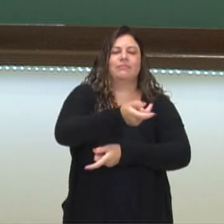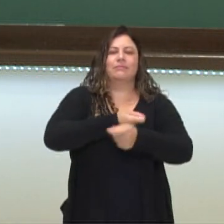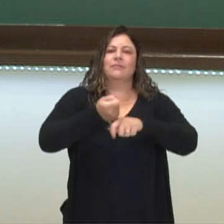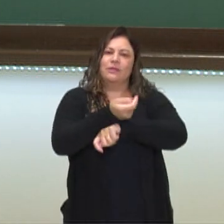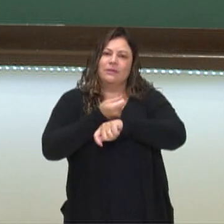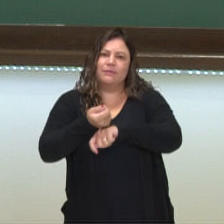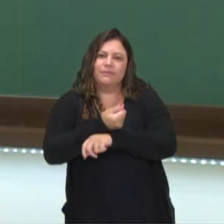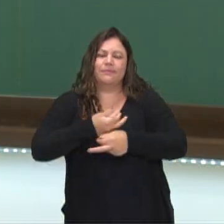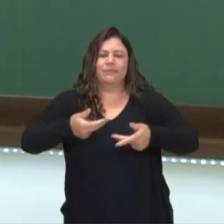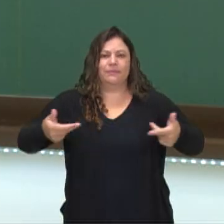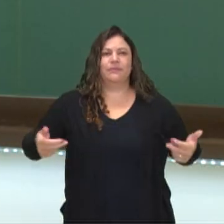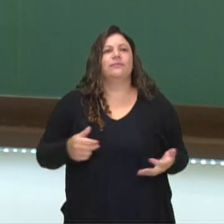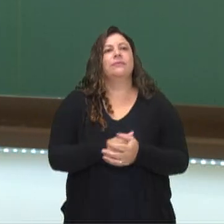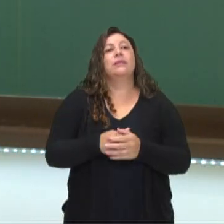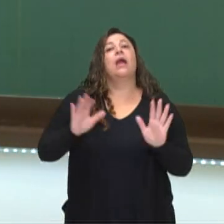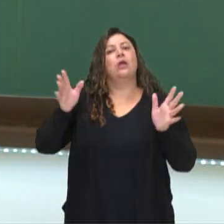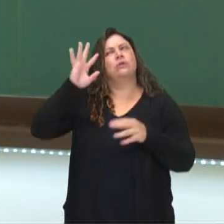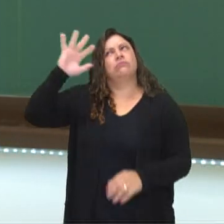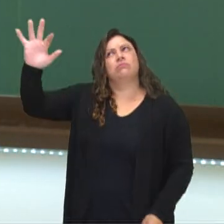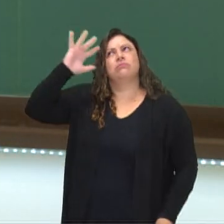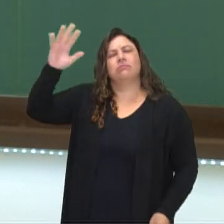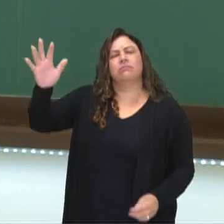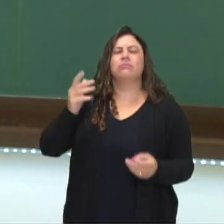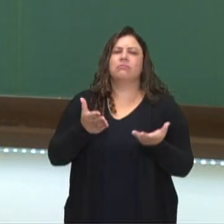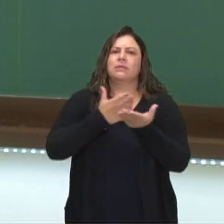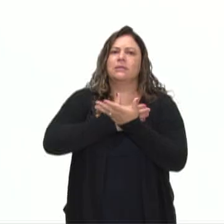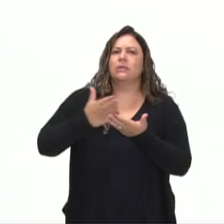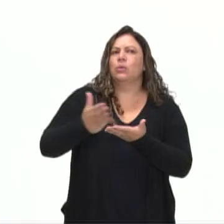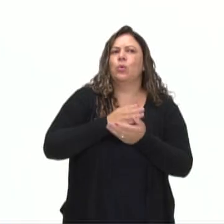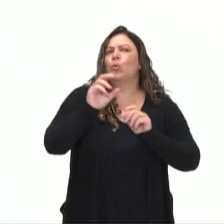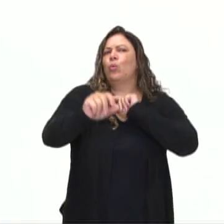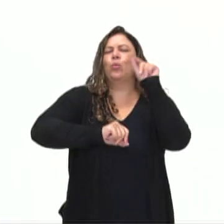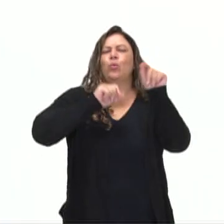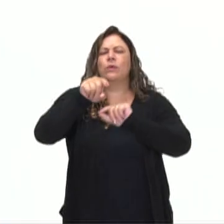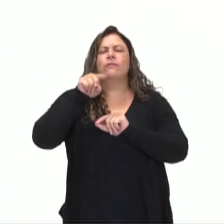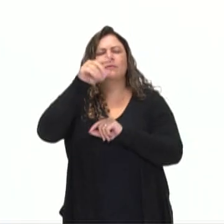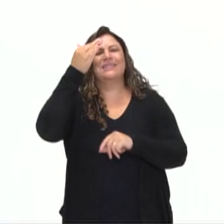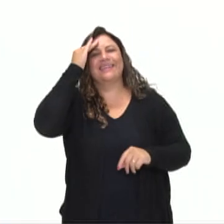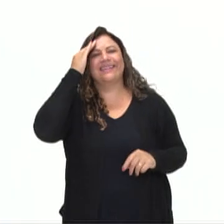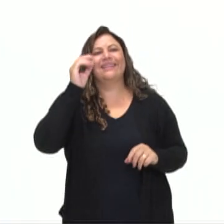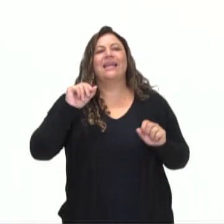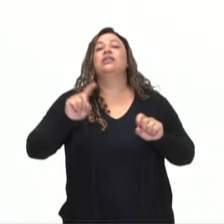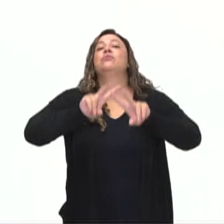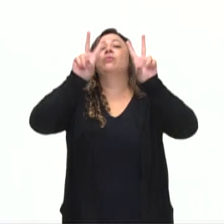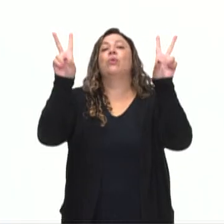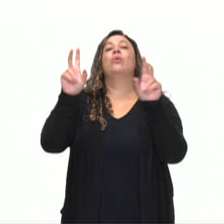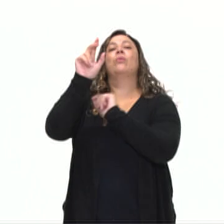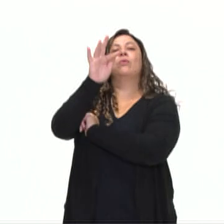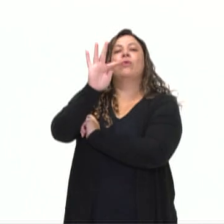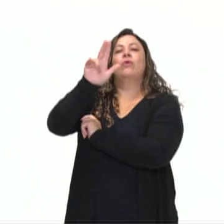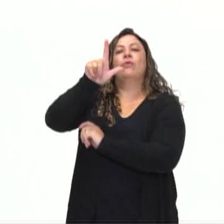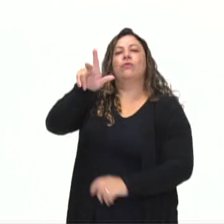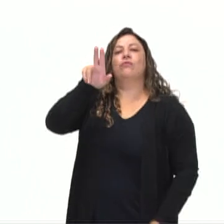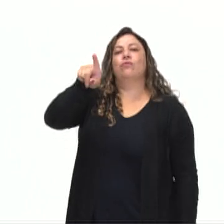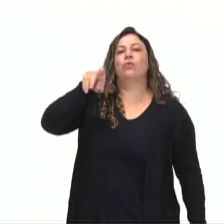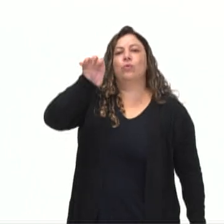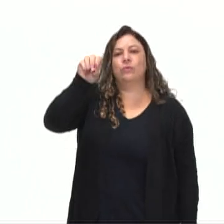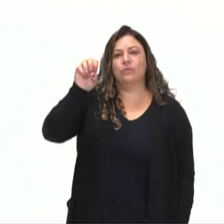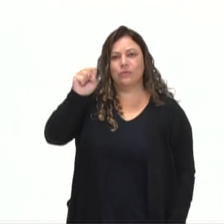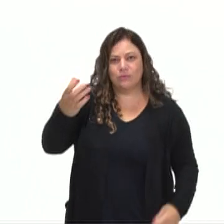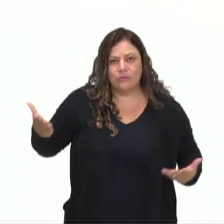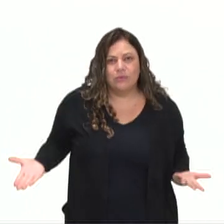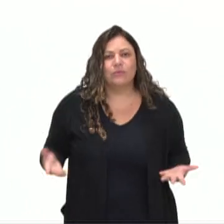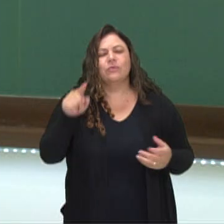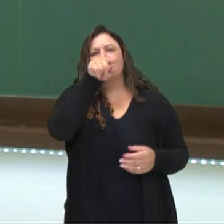Para isso a gente já faz aqui a nossa reflexão inicial, ó. O que você compreende por fluxos? Quando a gente está falando